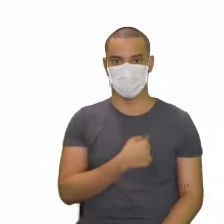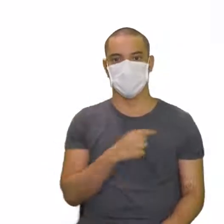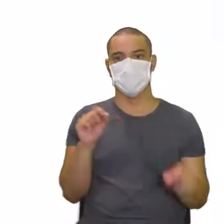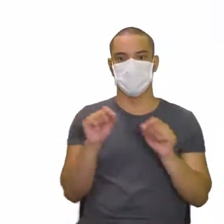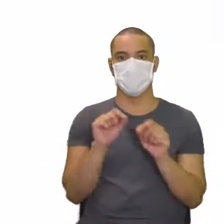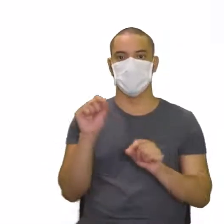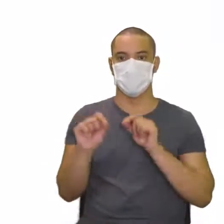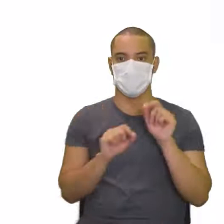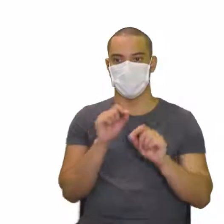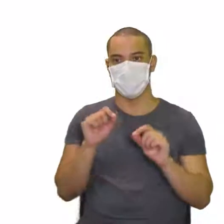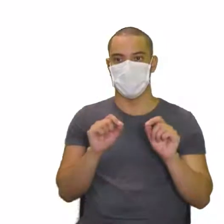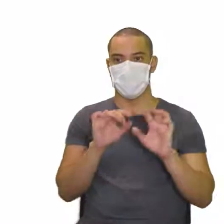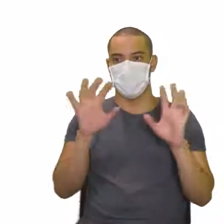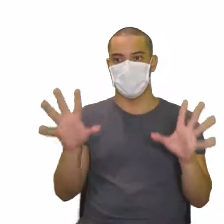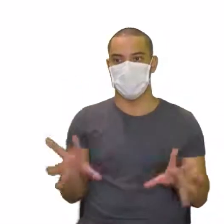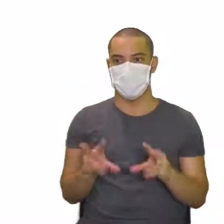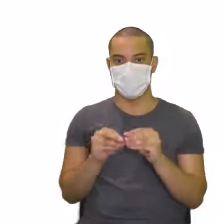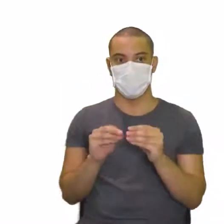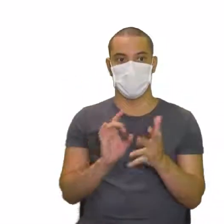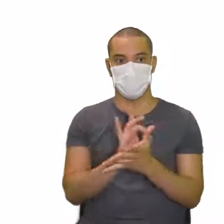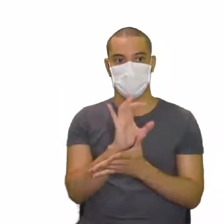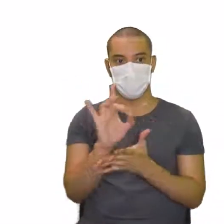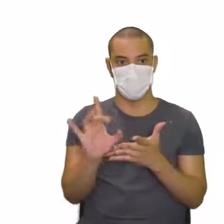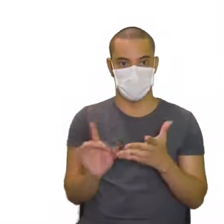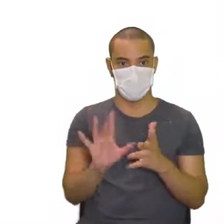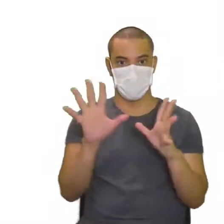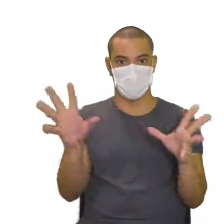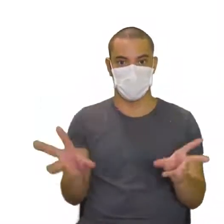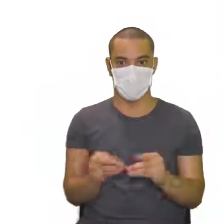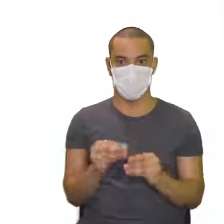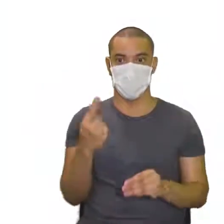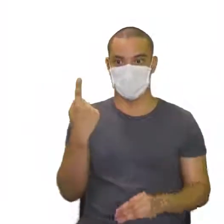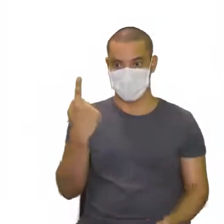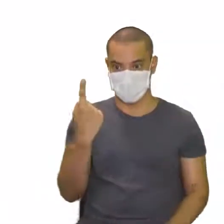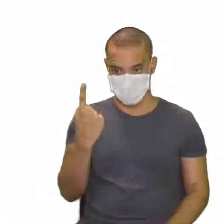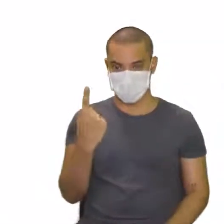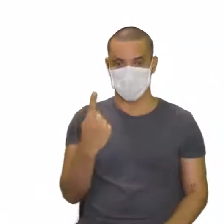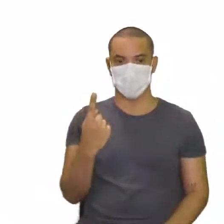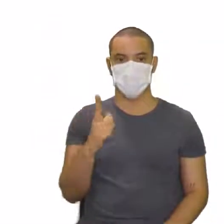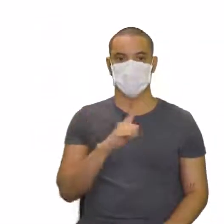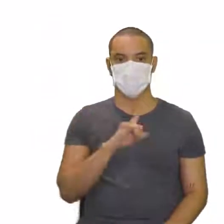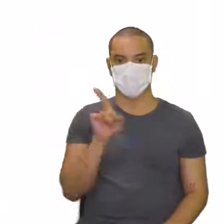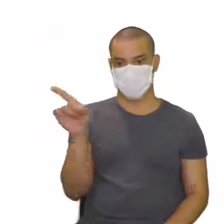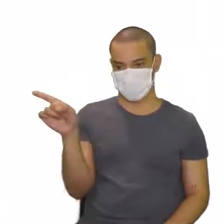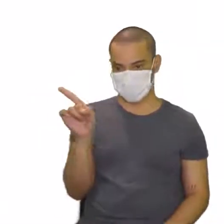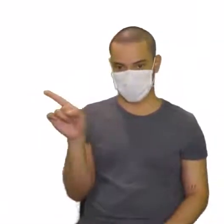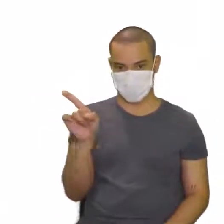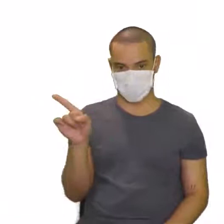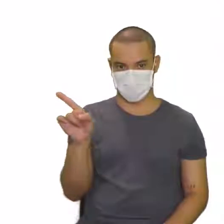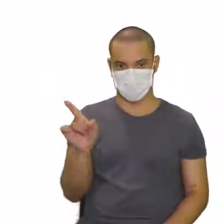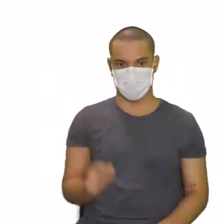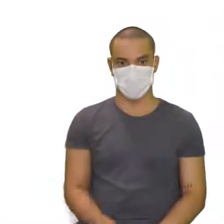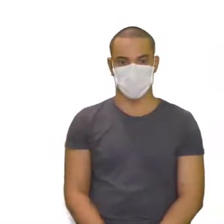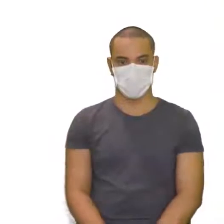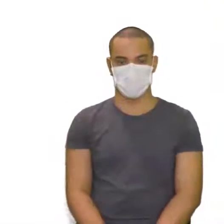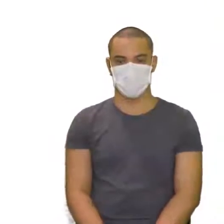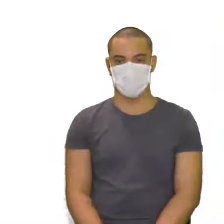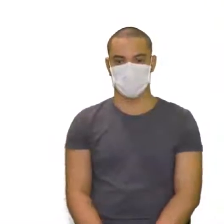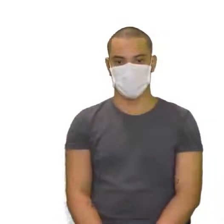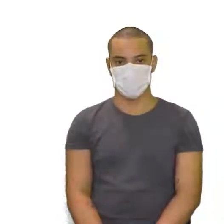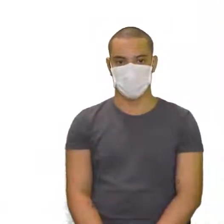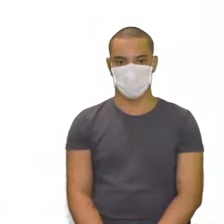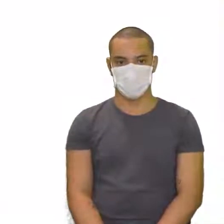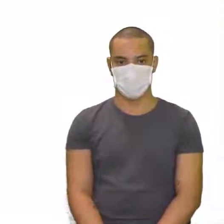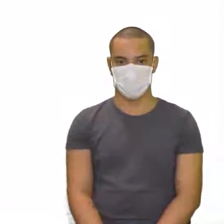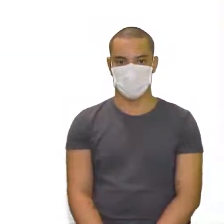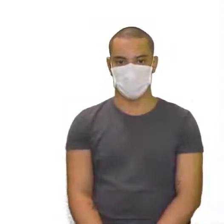aqui, ó, que para cada volta completa é uma espira. A figura a seguir vai mostrar, olha só como é que é, pessoal, o nosso solenoide